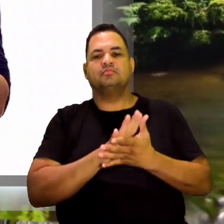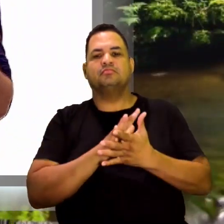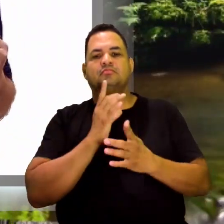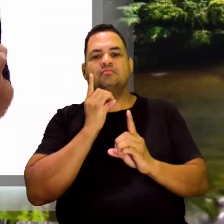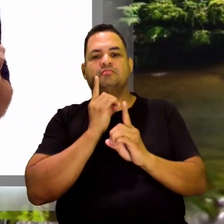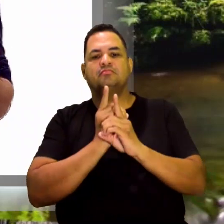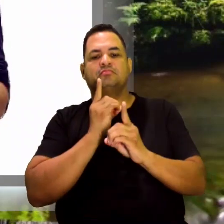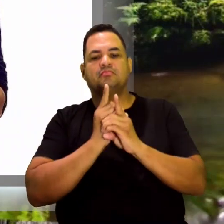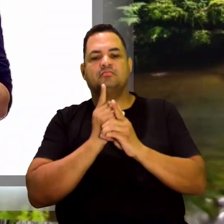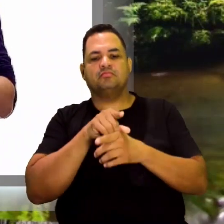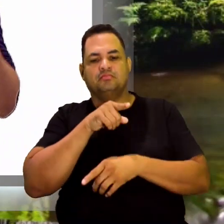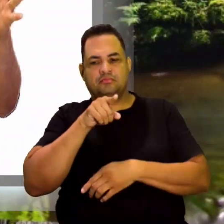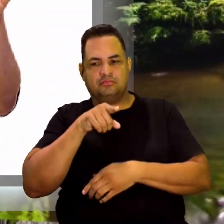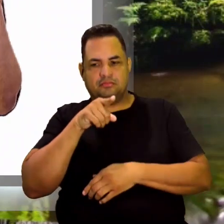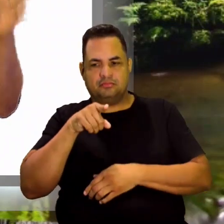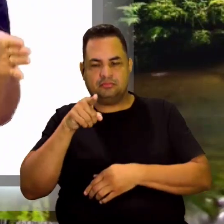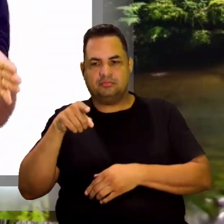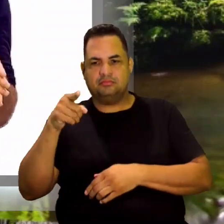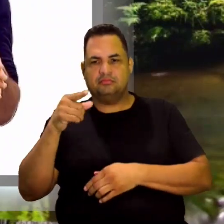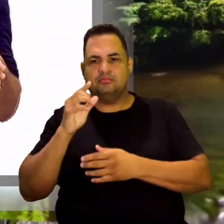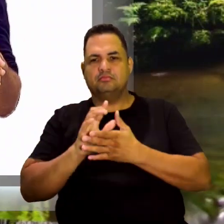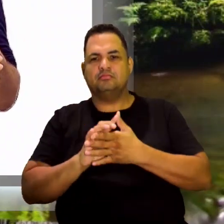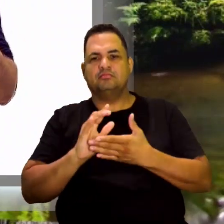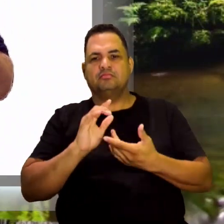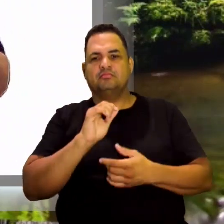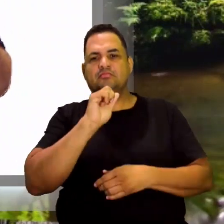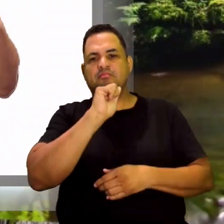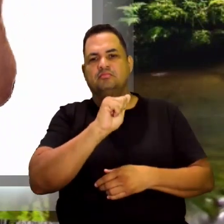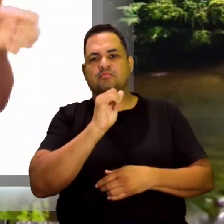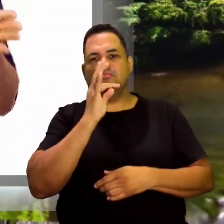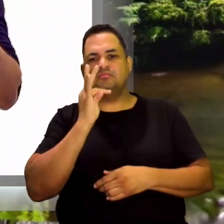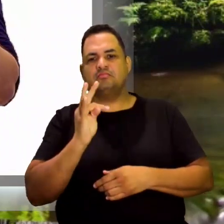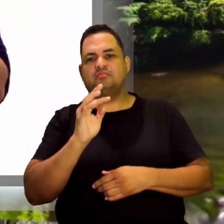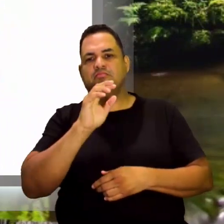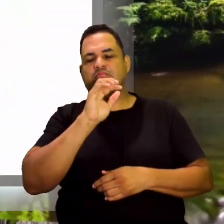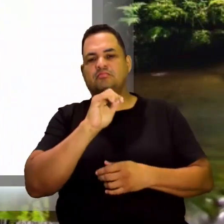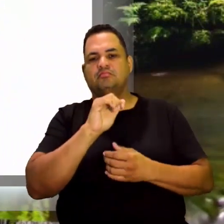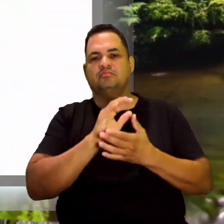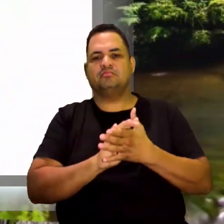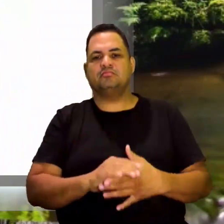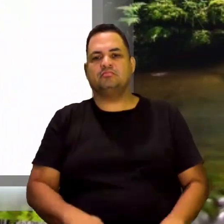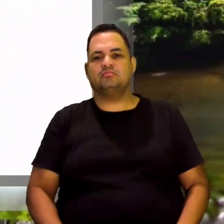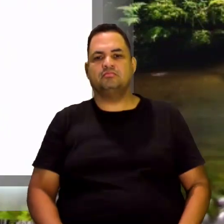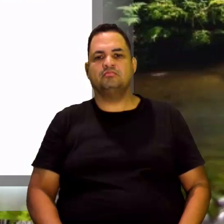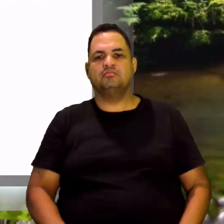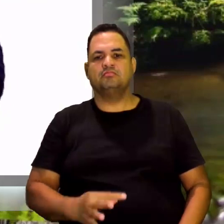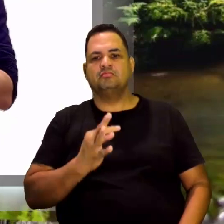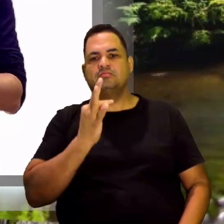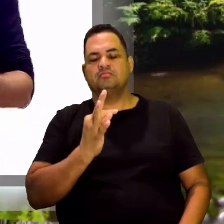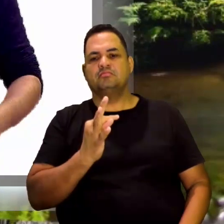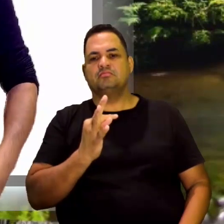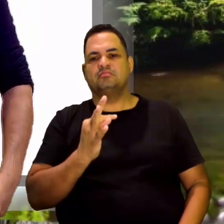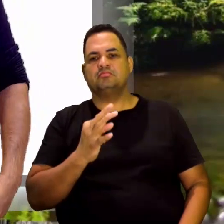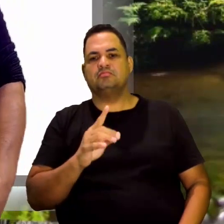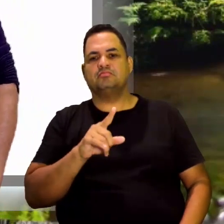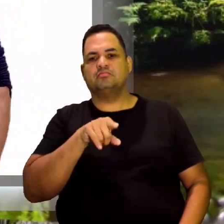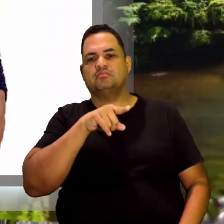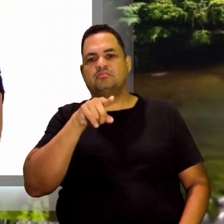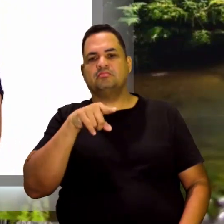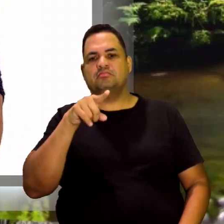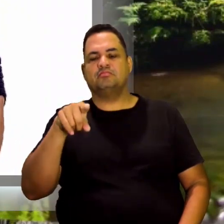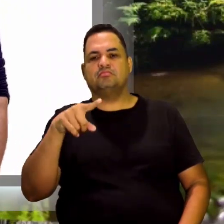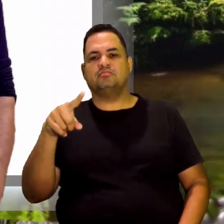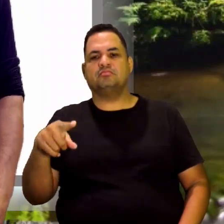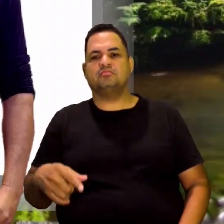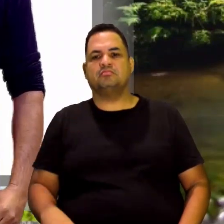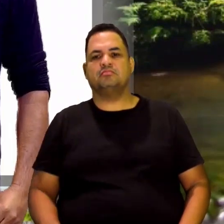a sequência? Né? Lembra lá? A, T, adenina, timina de novo. Existe um